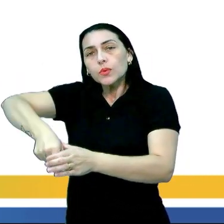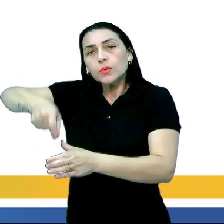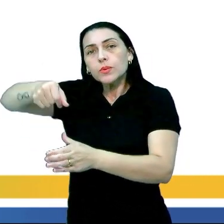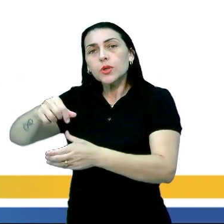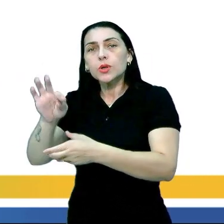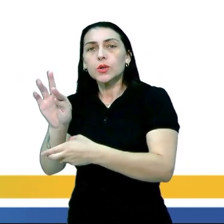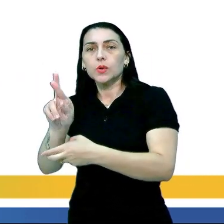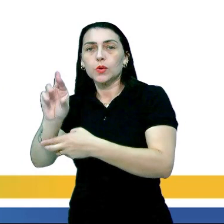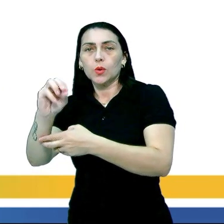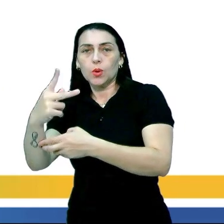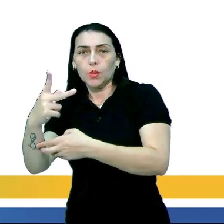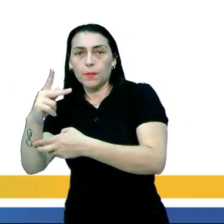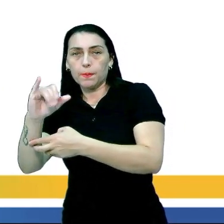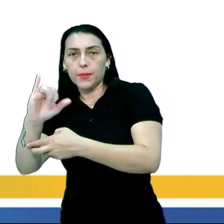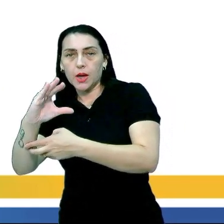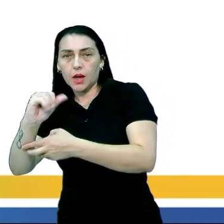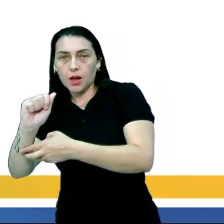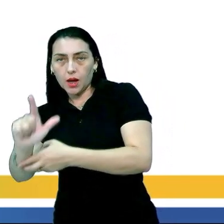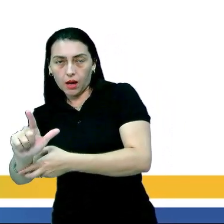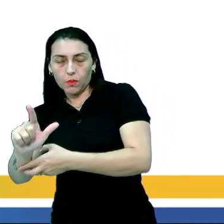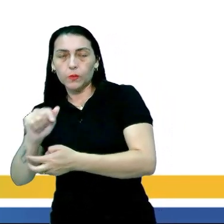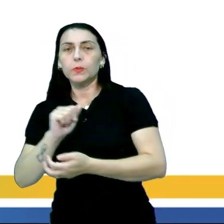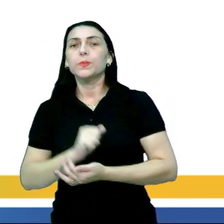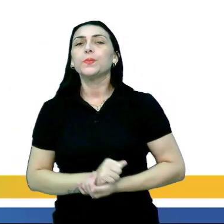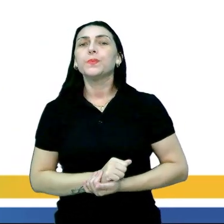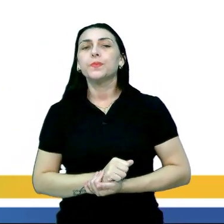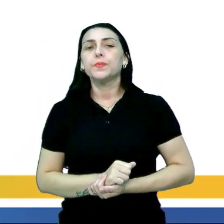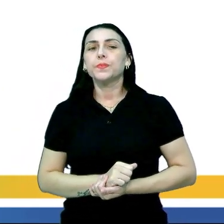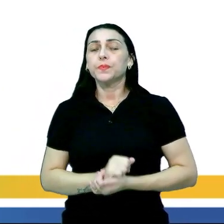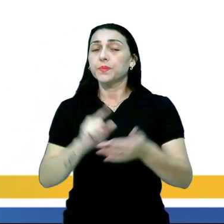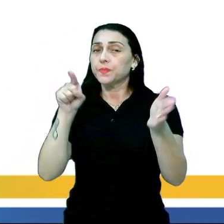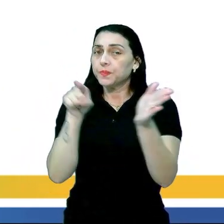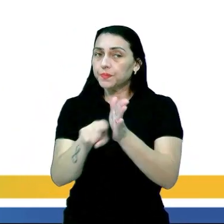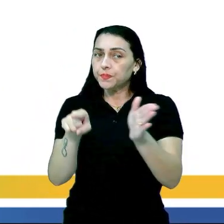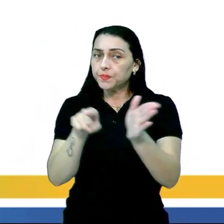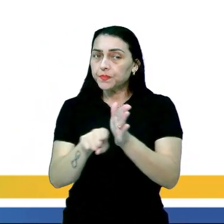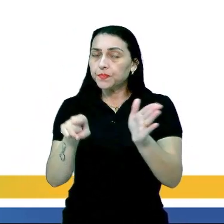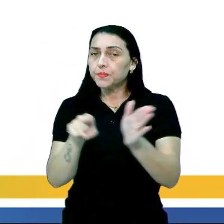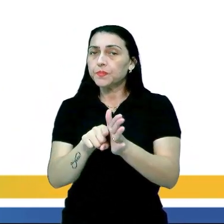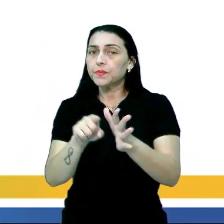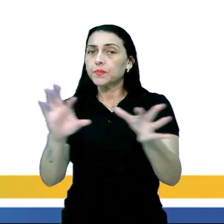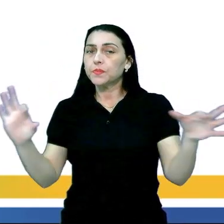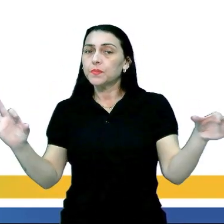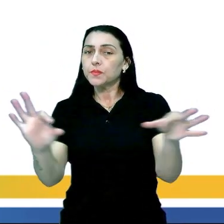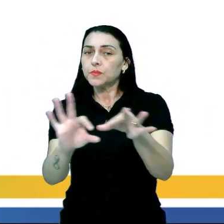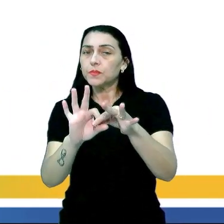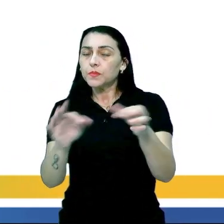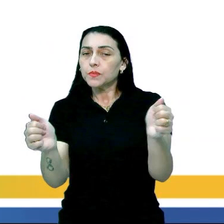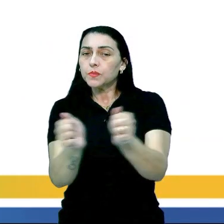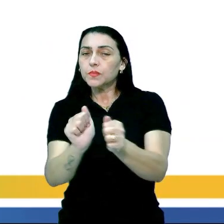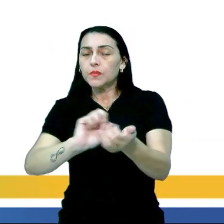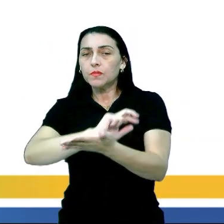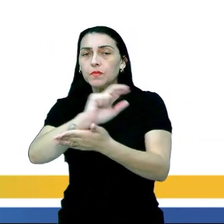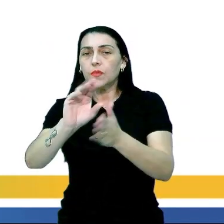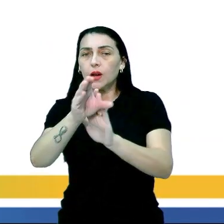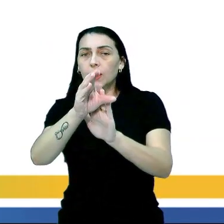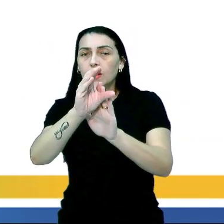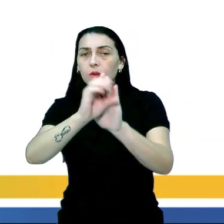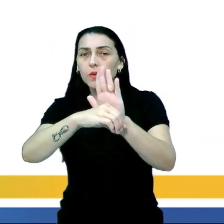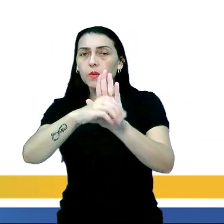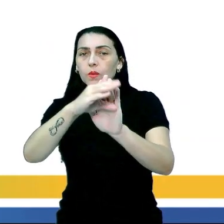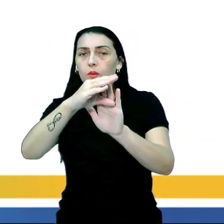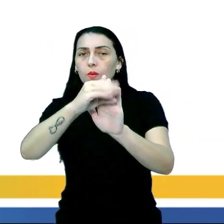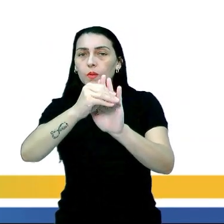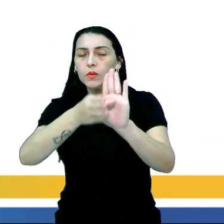característica do plantation tropical. Como eu disse, essa questão é uma junção de vários conteúdos